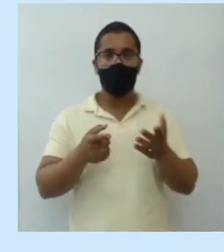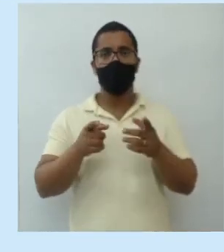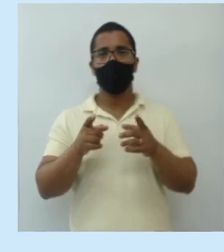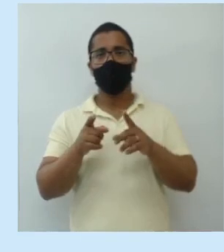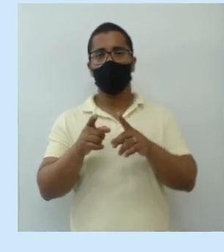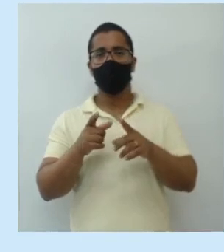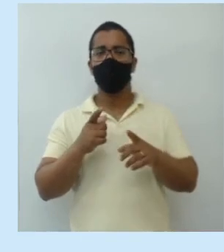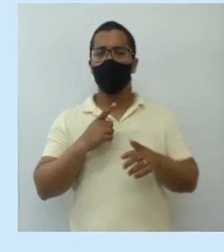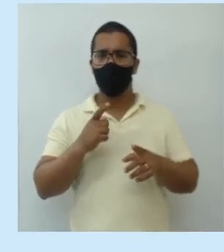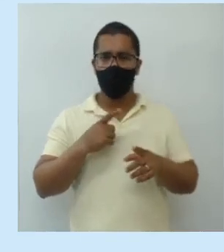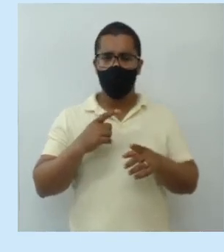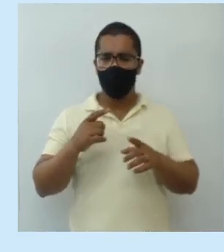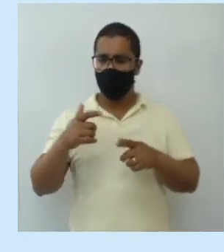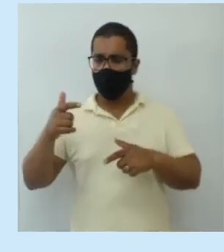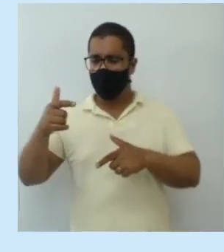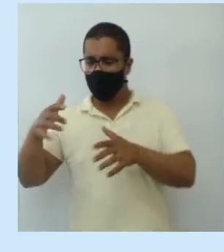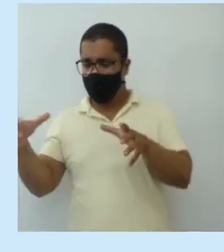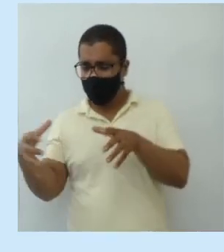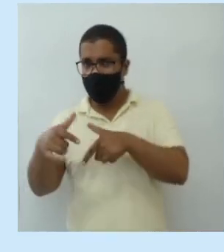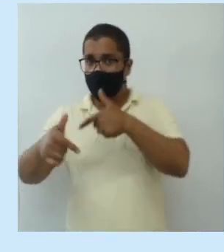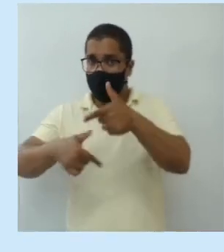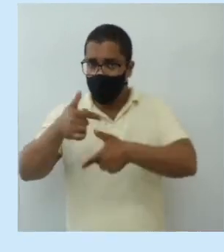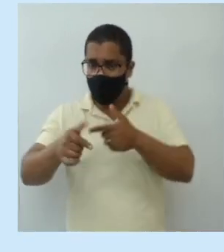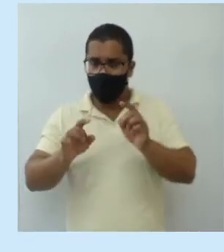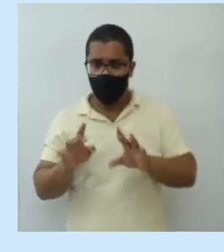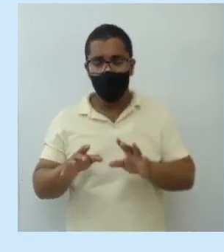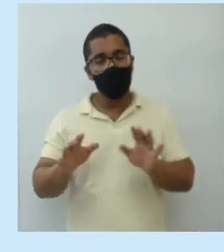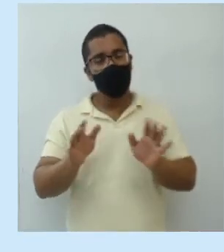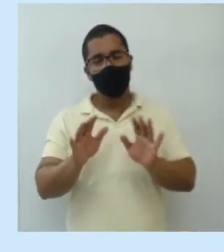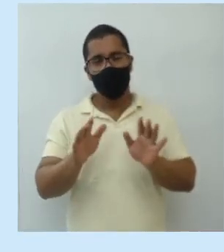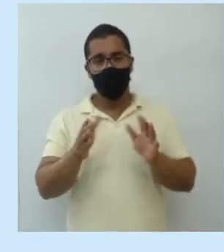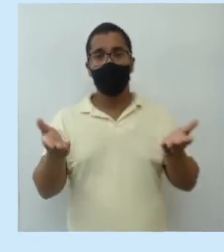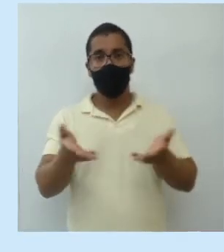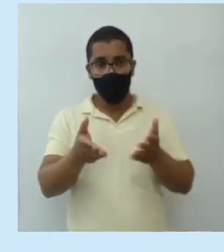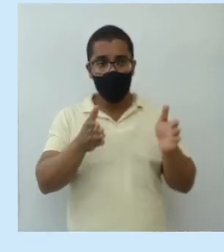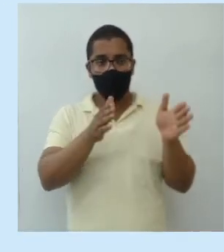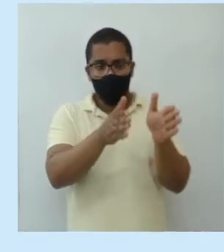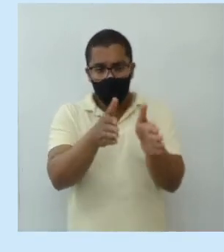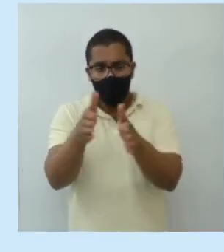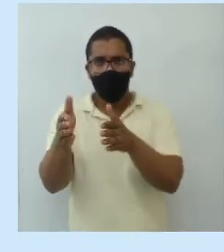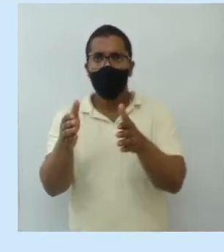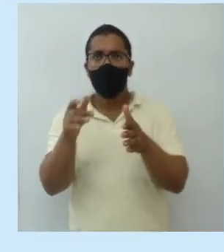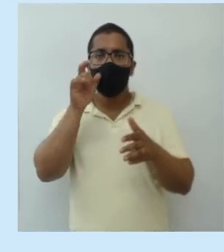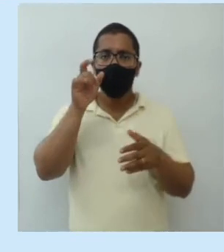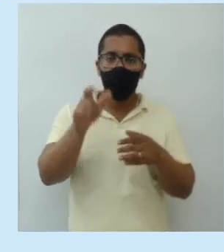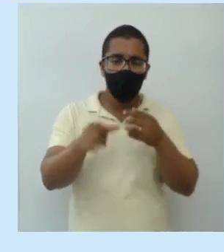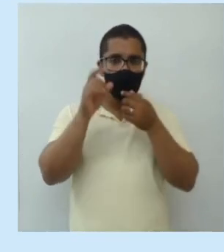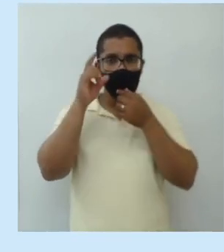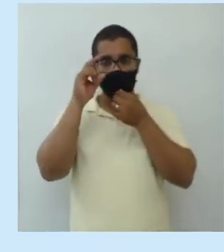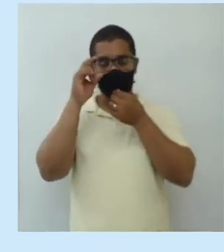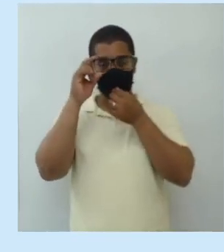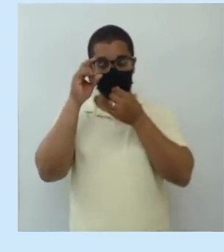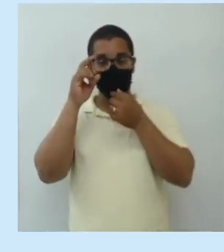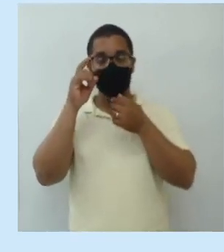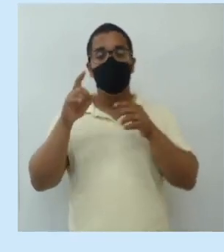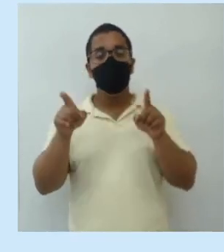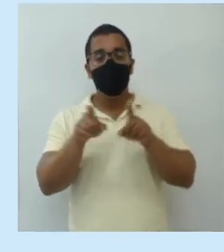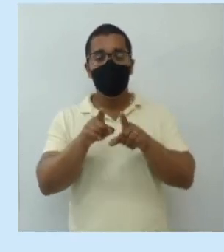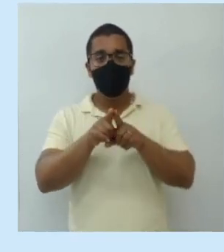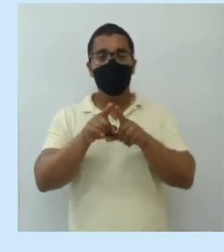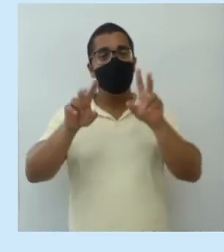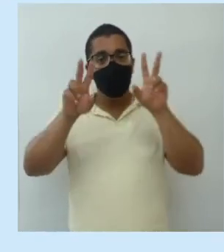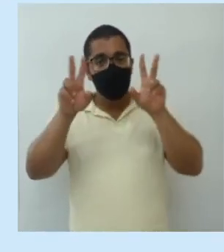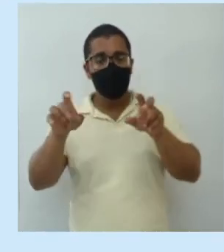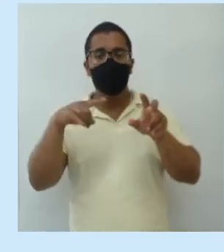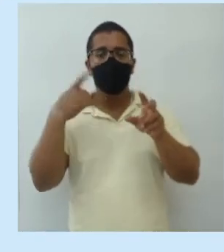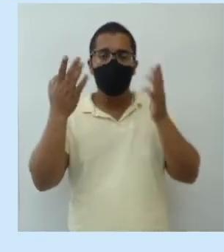dentro dessa ampliação de sujeitos, né, que vão se organizar por interesses, né, e por questões que nós já